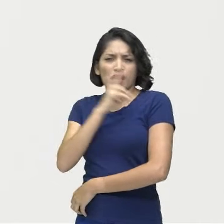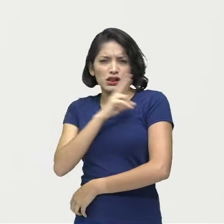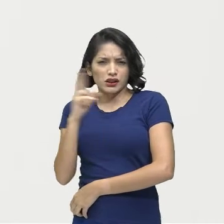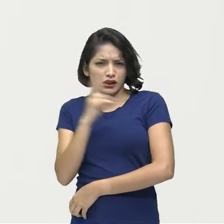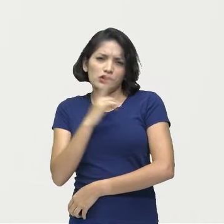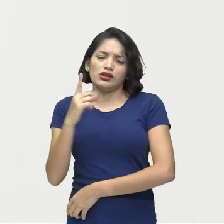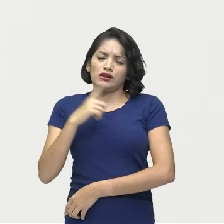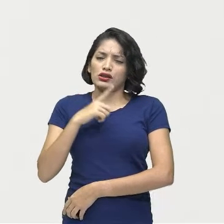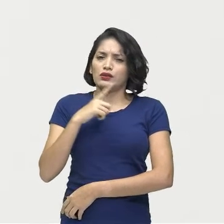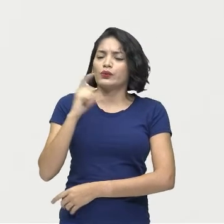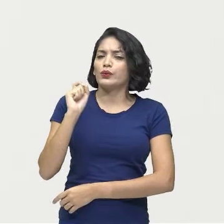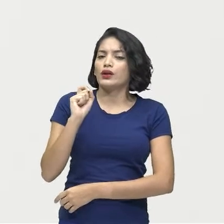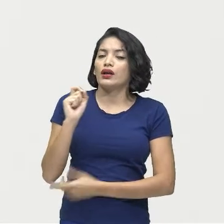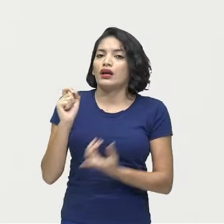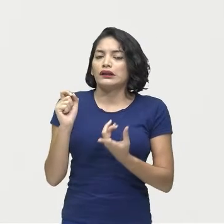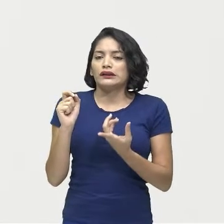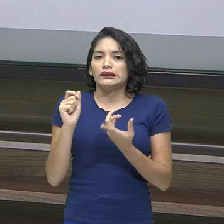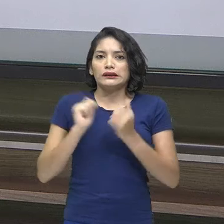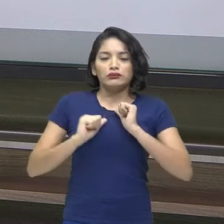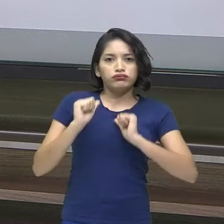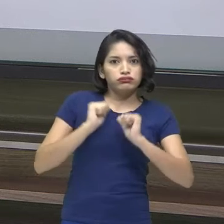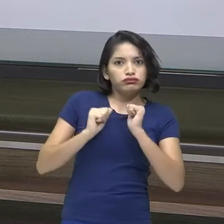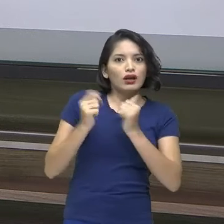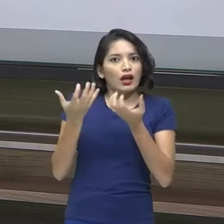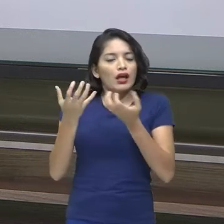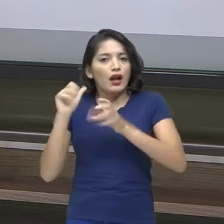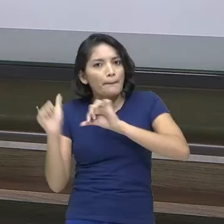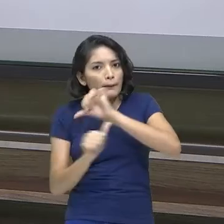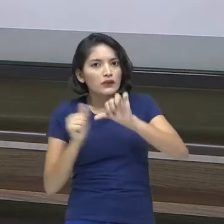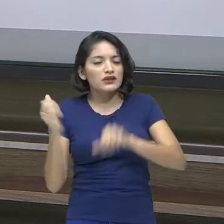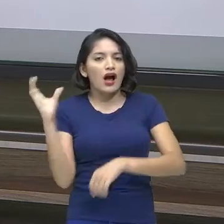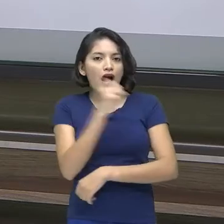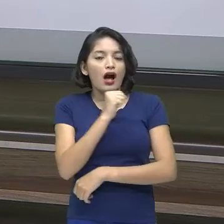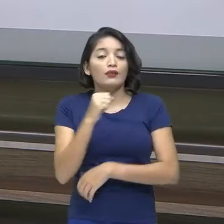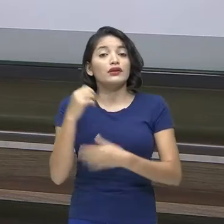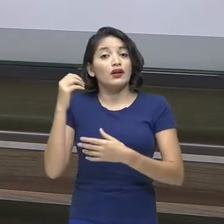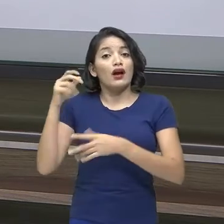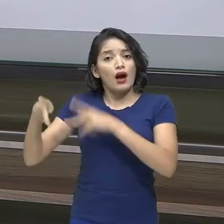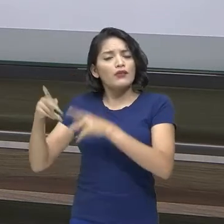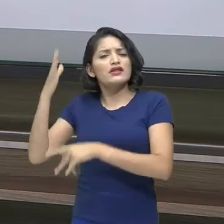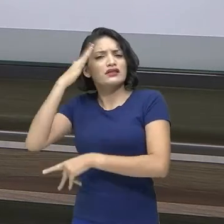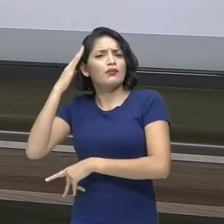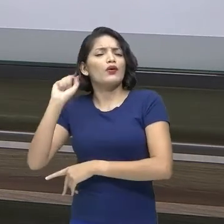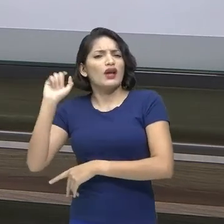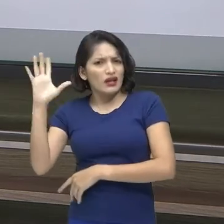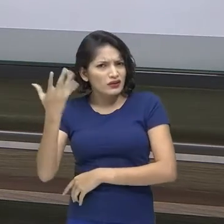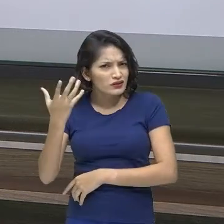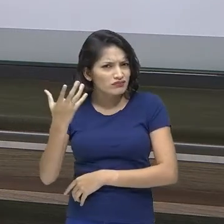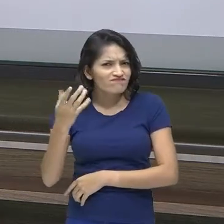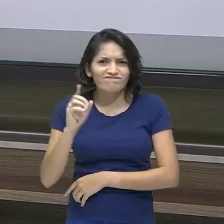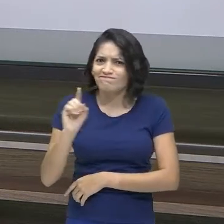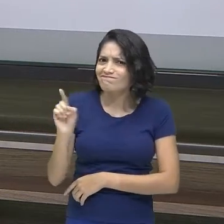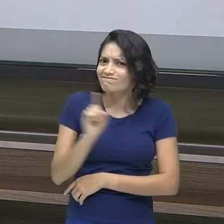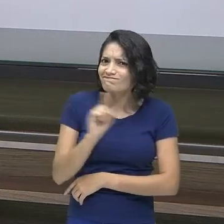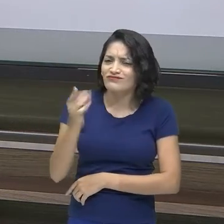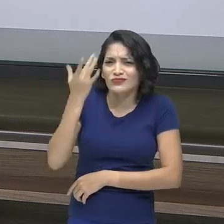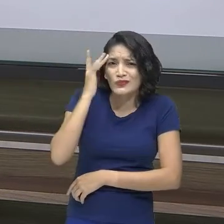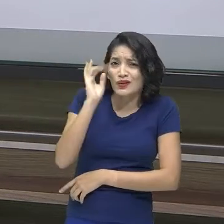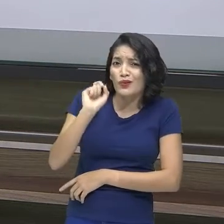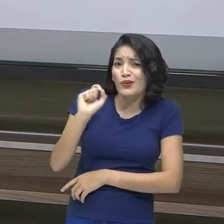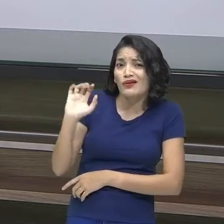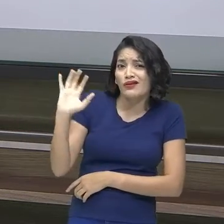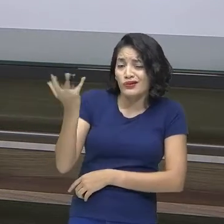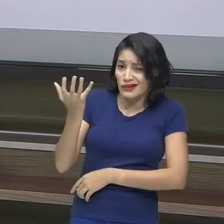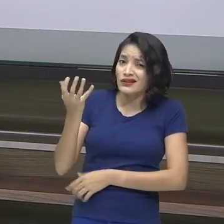tinha essa ansiedade nessas mudanças. A população sabia o que ia acontecer, professora? Não. A população não sabia o que ia